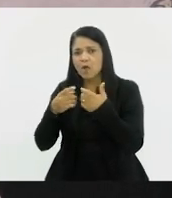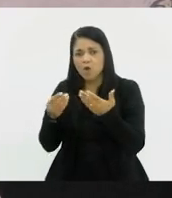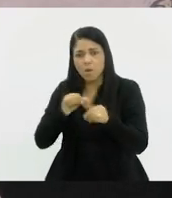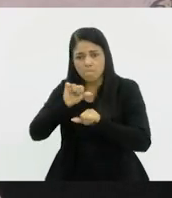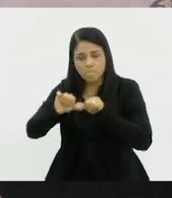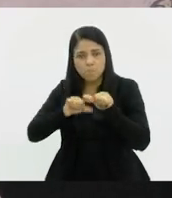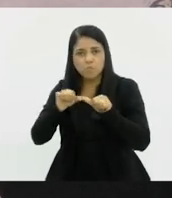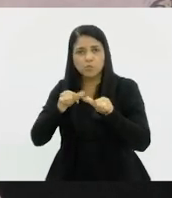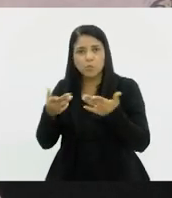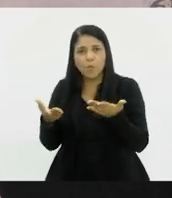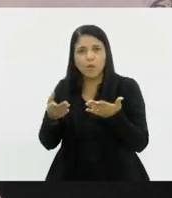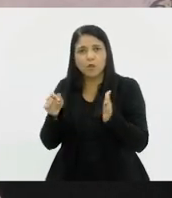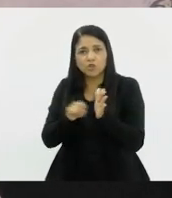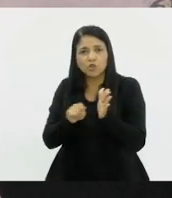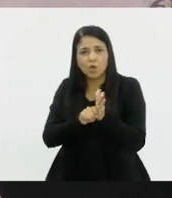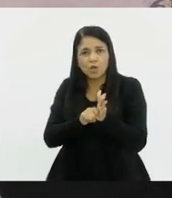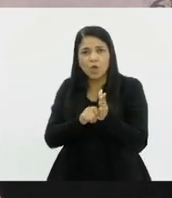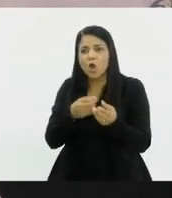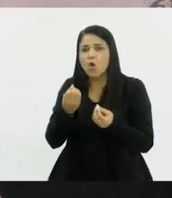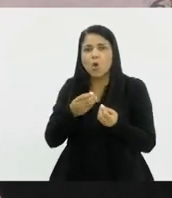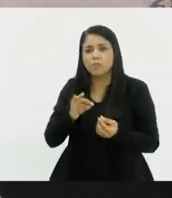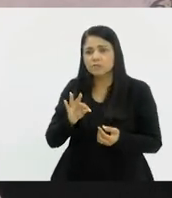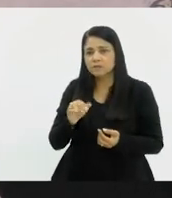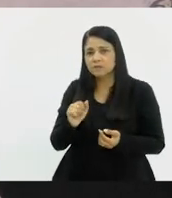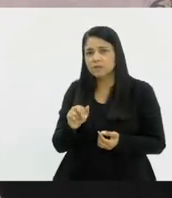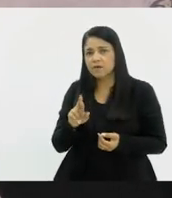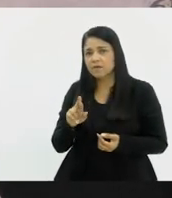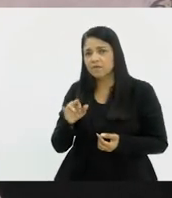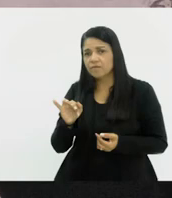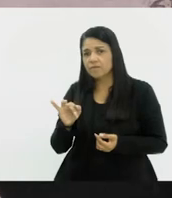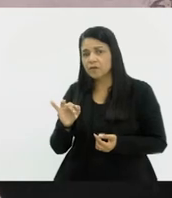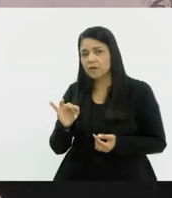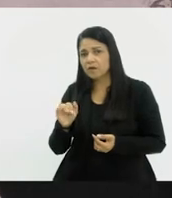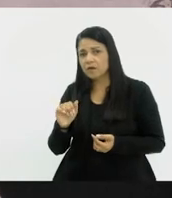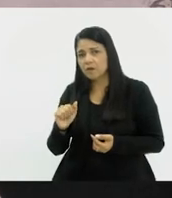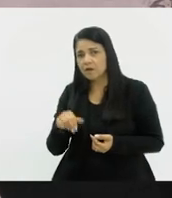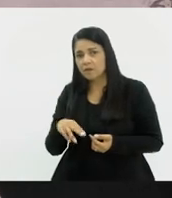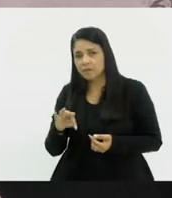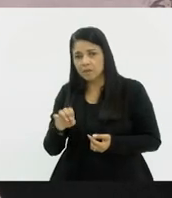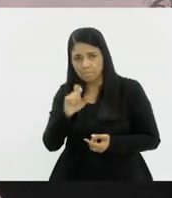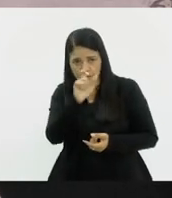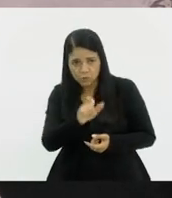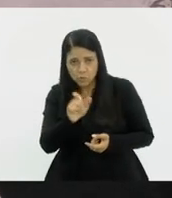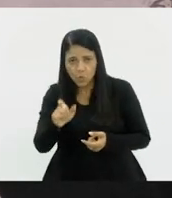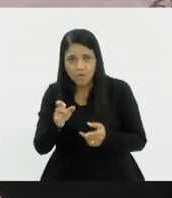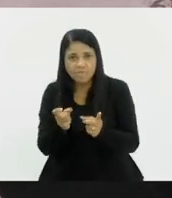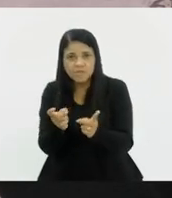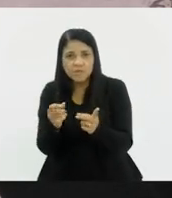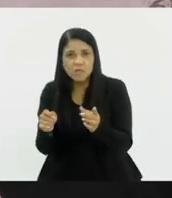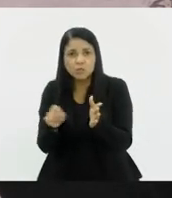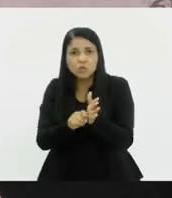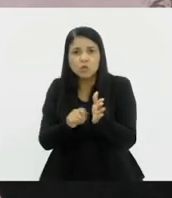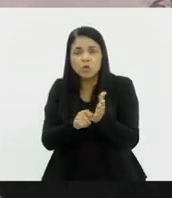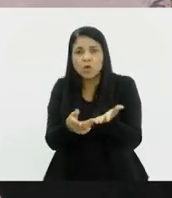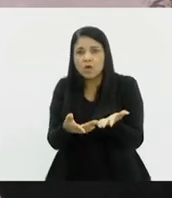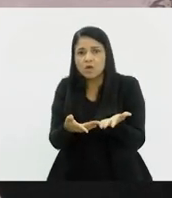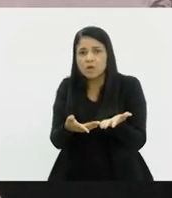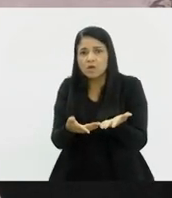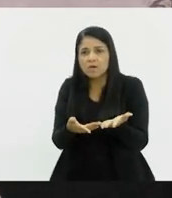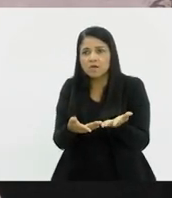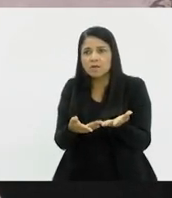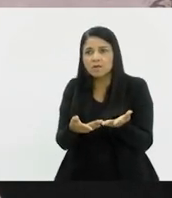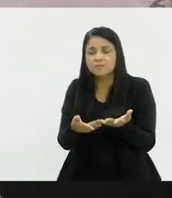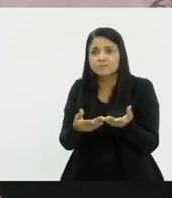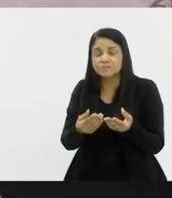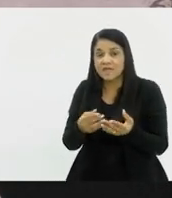como que traficante tá vendendo essa medicina tão Sagrada que nosso povo não dá para outra